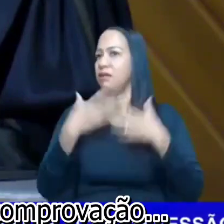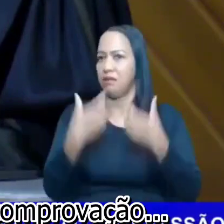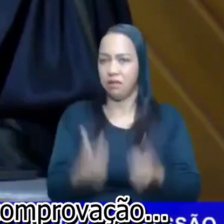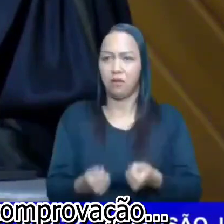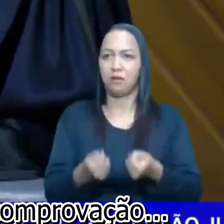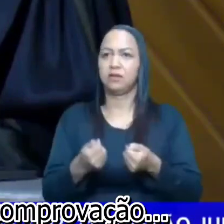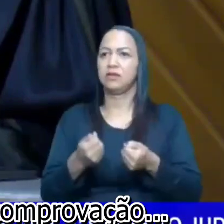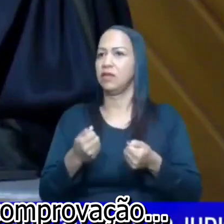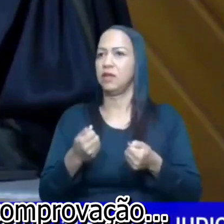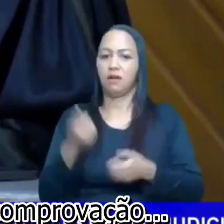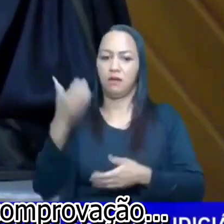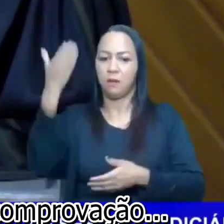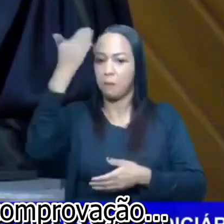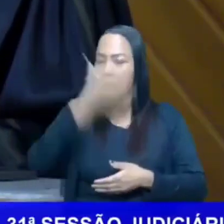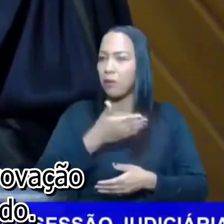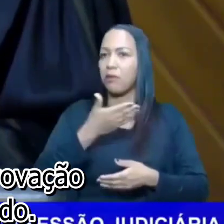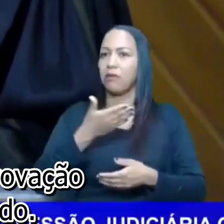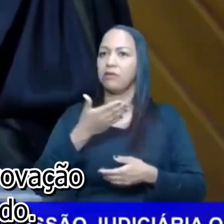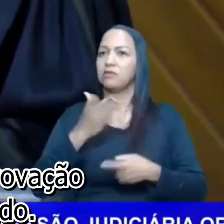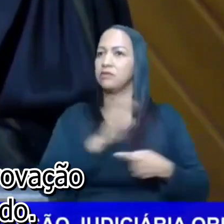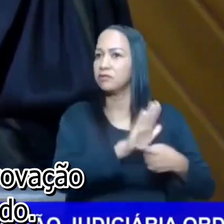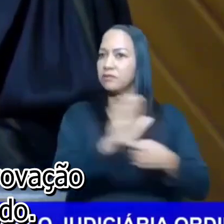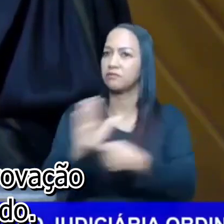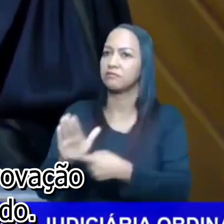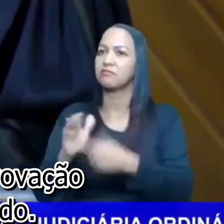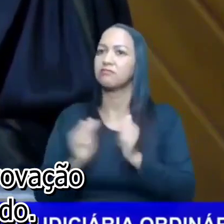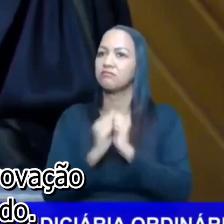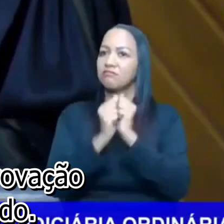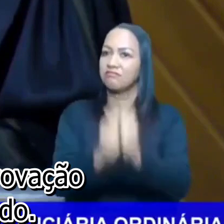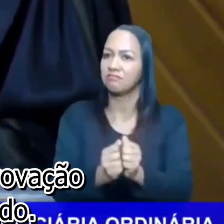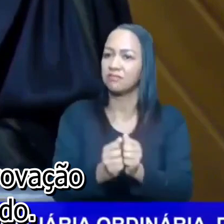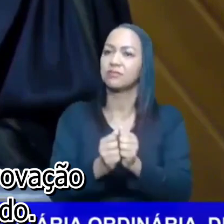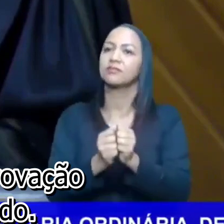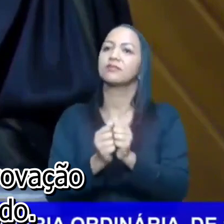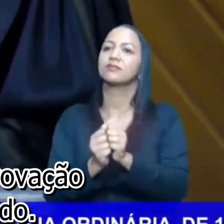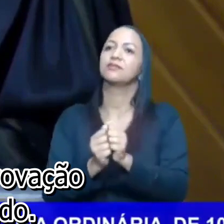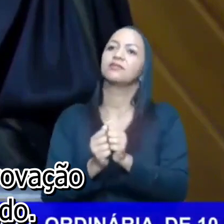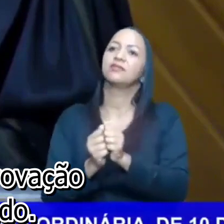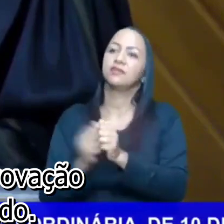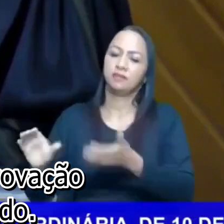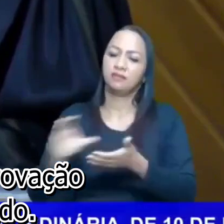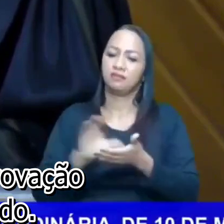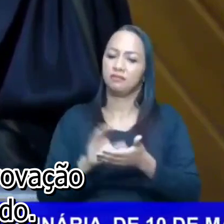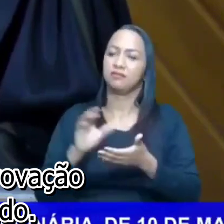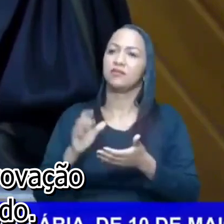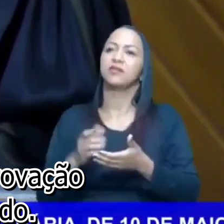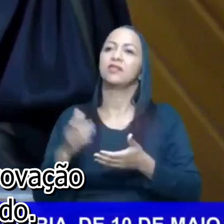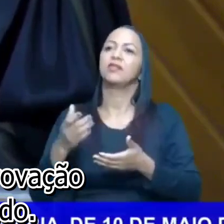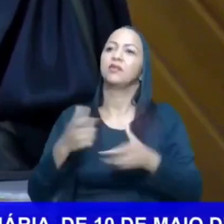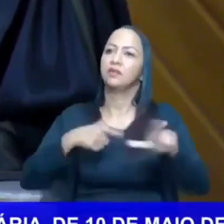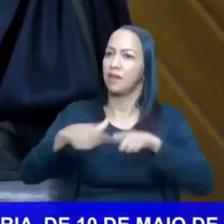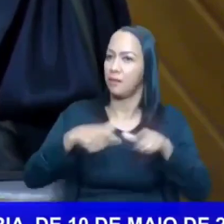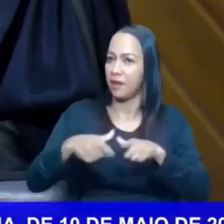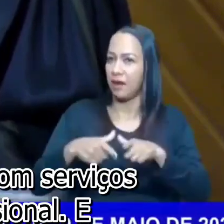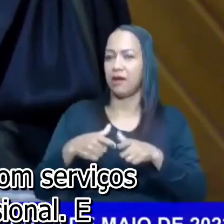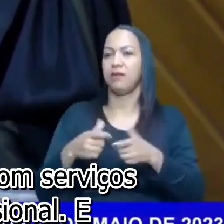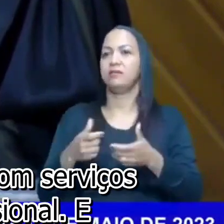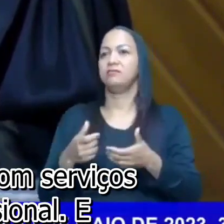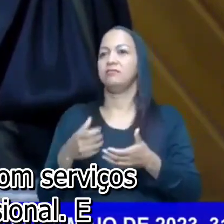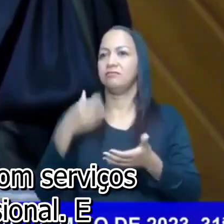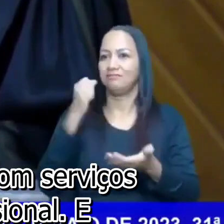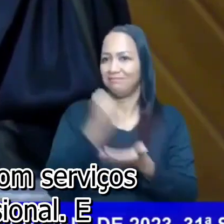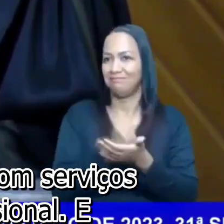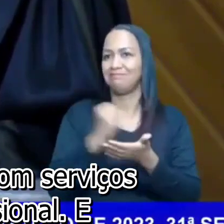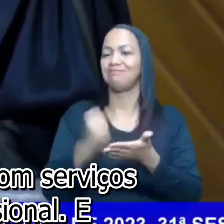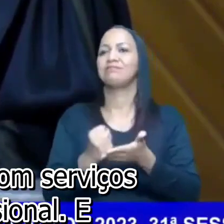acompanhadas da não são acompanhadas da comprovação de efetiva prestação do serviço contratado. E segundo, pela ausência